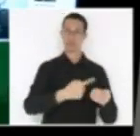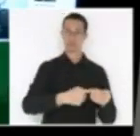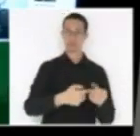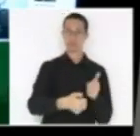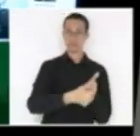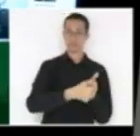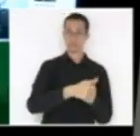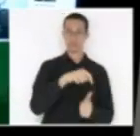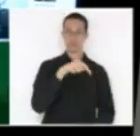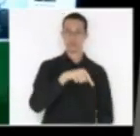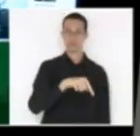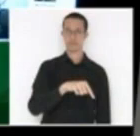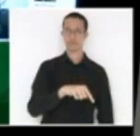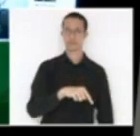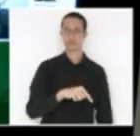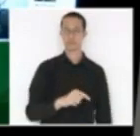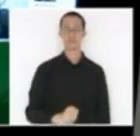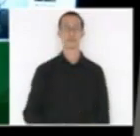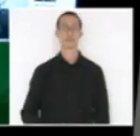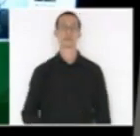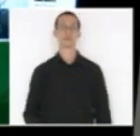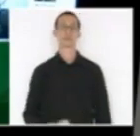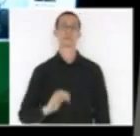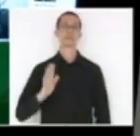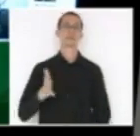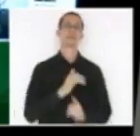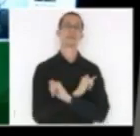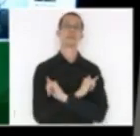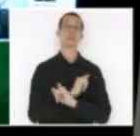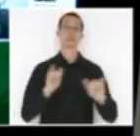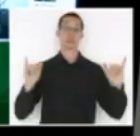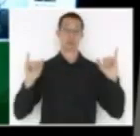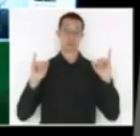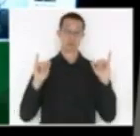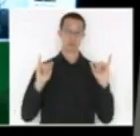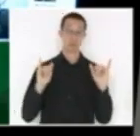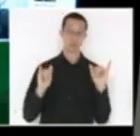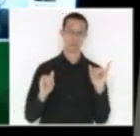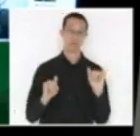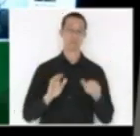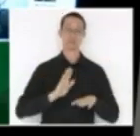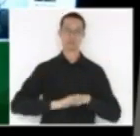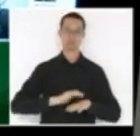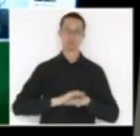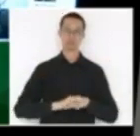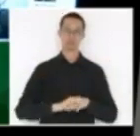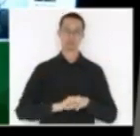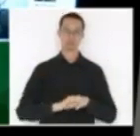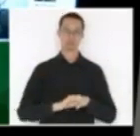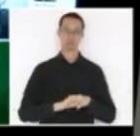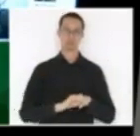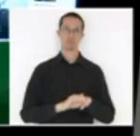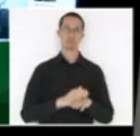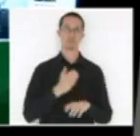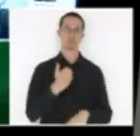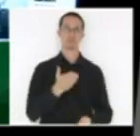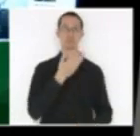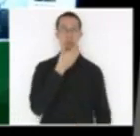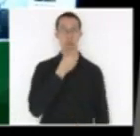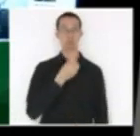Foi anunciada pelo atual presidente do